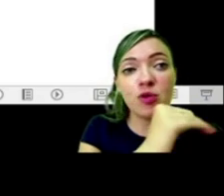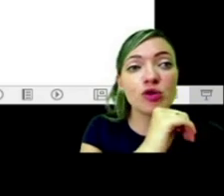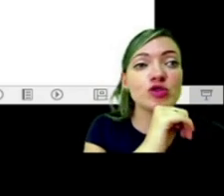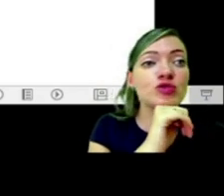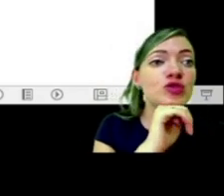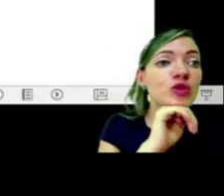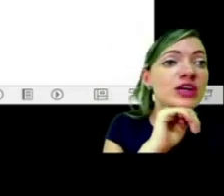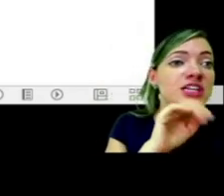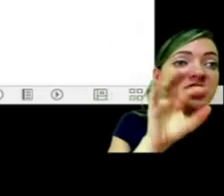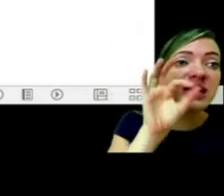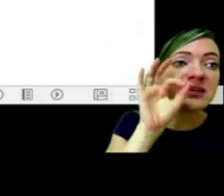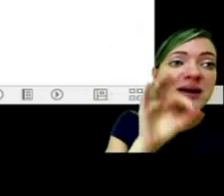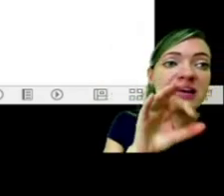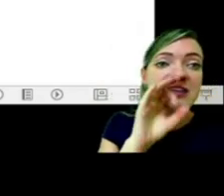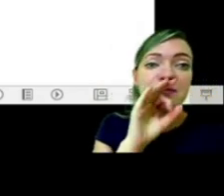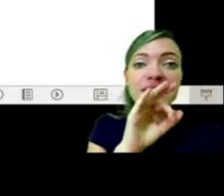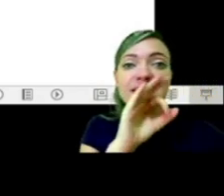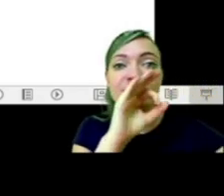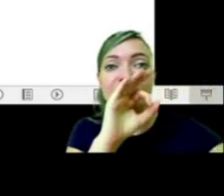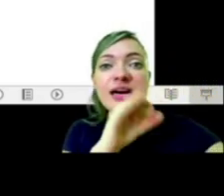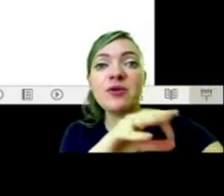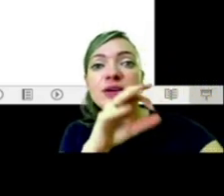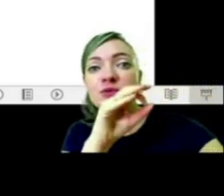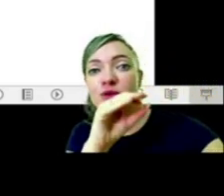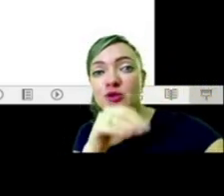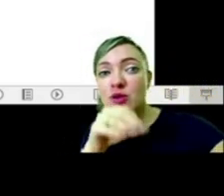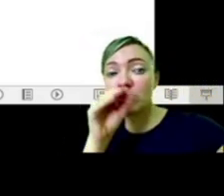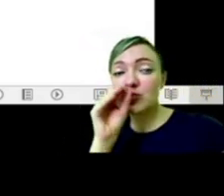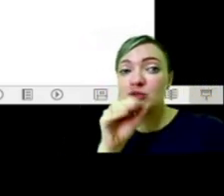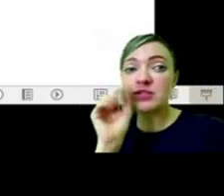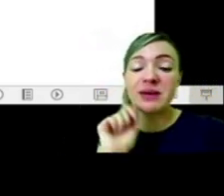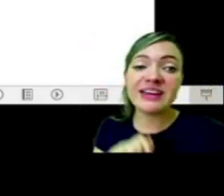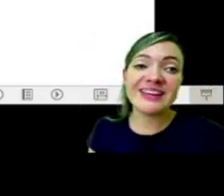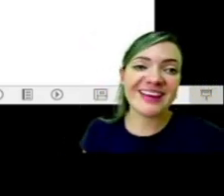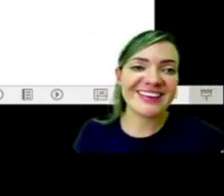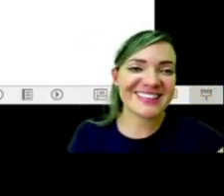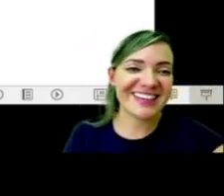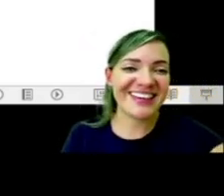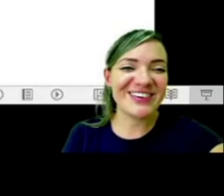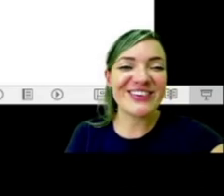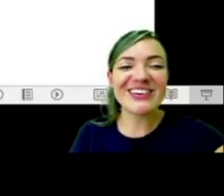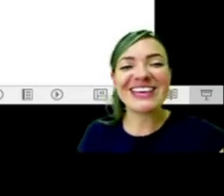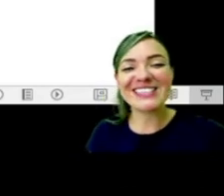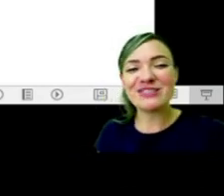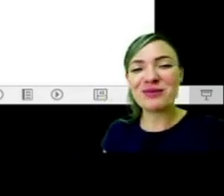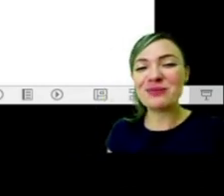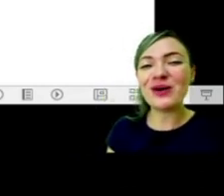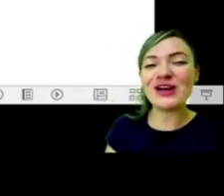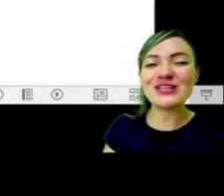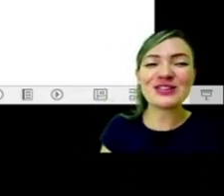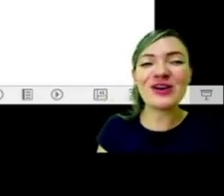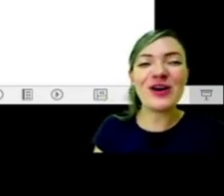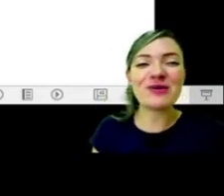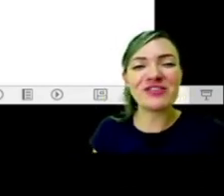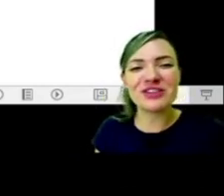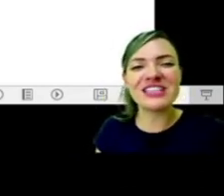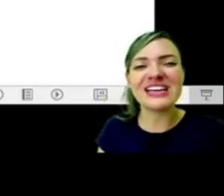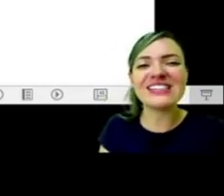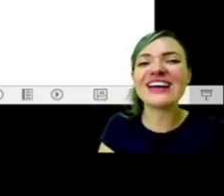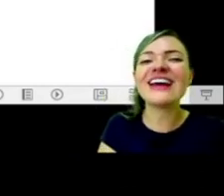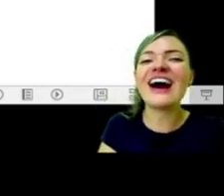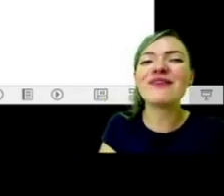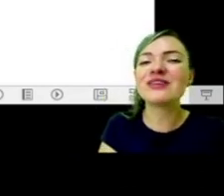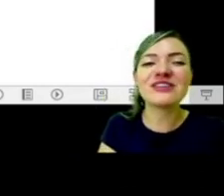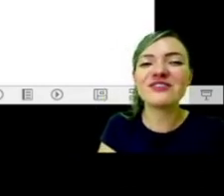quer saber o conjunto de animais, plantas, algas, protozoários, fungos e bactérias. É, eu coloquei essa de propósito para